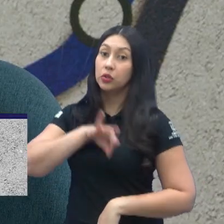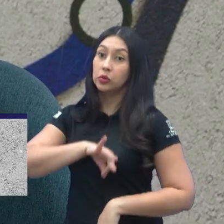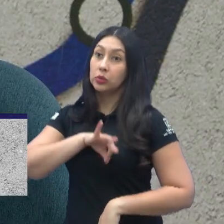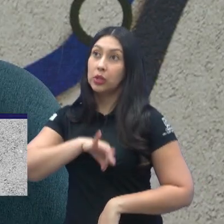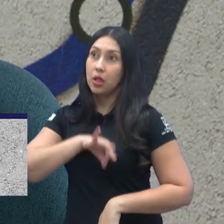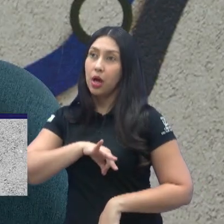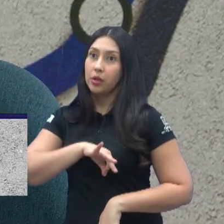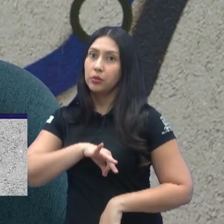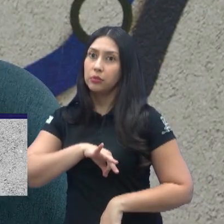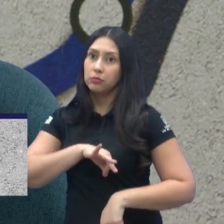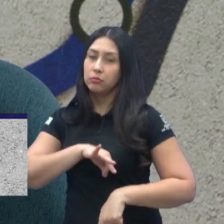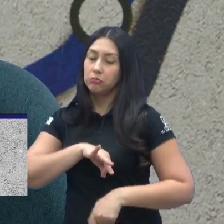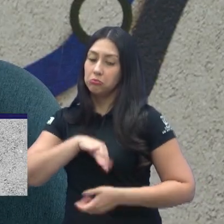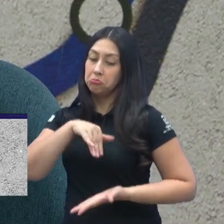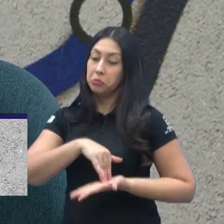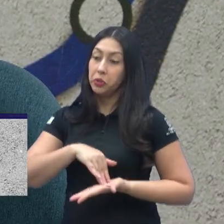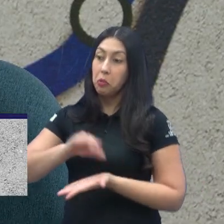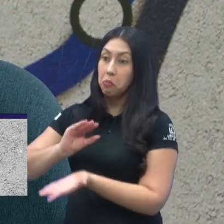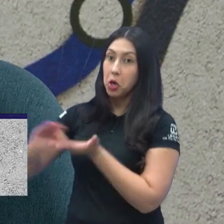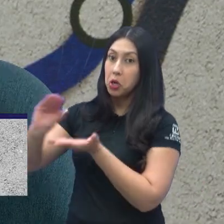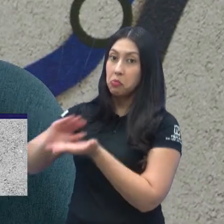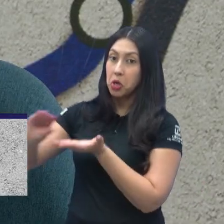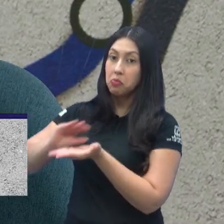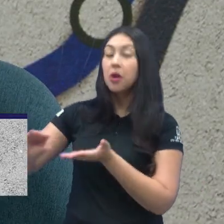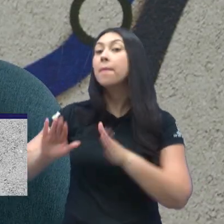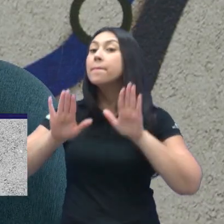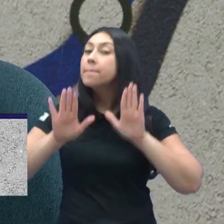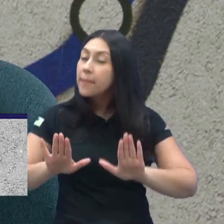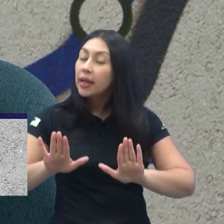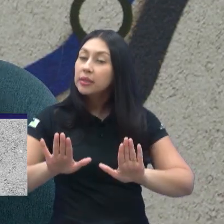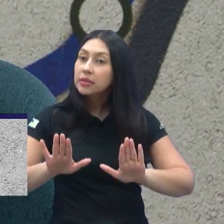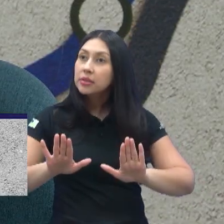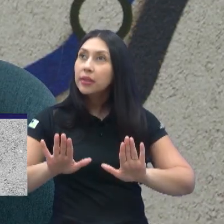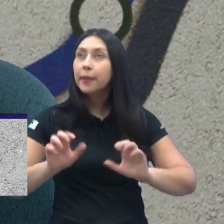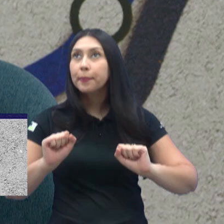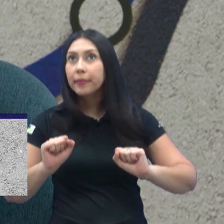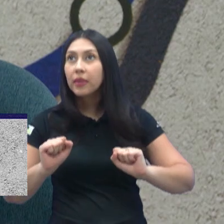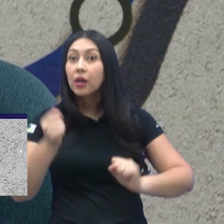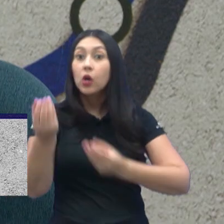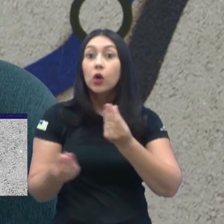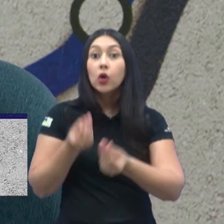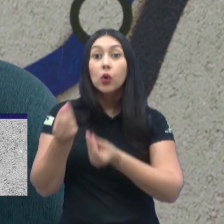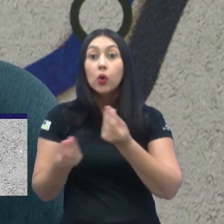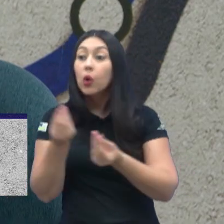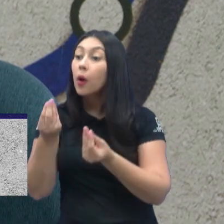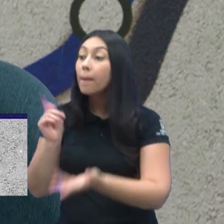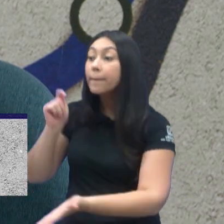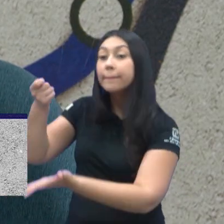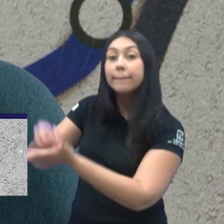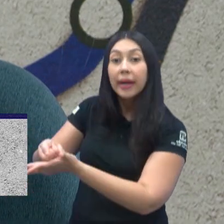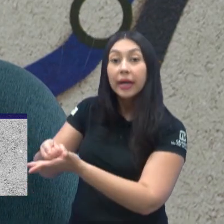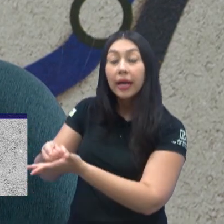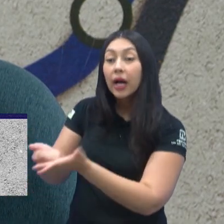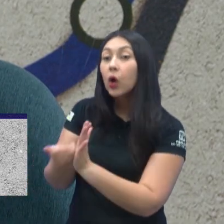do salário mínimo, né? Mas aí é importante, assim, para a gente falar como ele deveria contribuir, né, de que